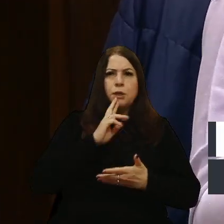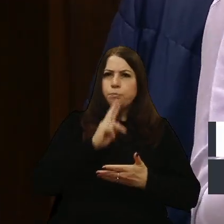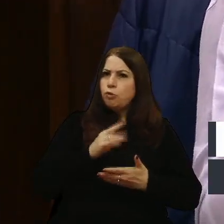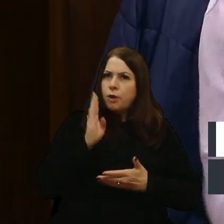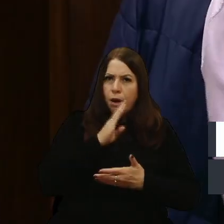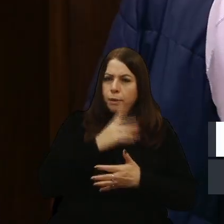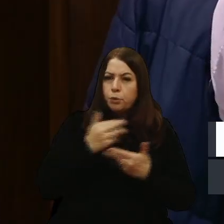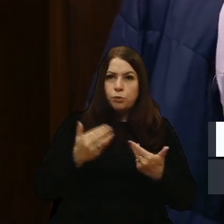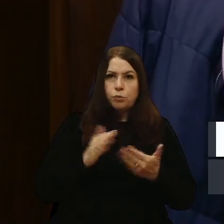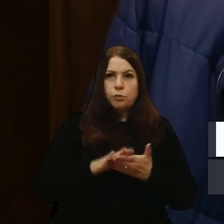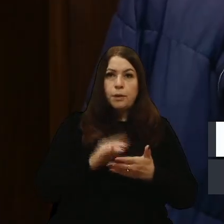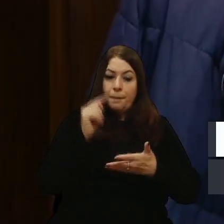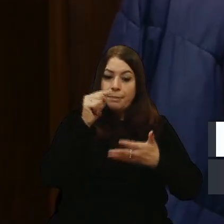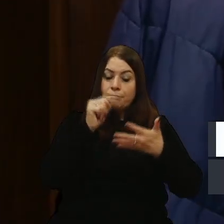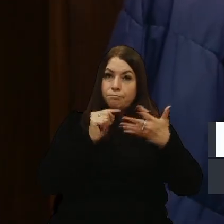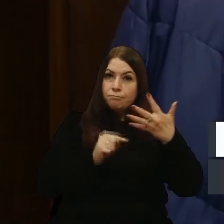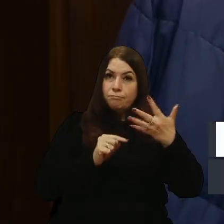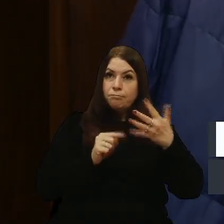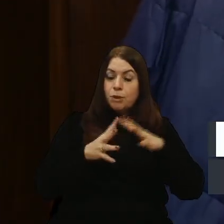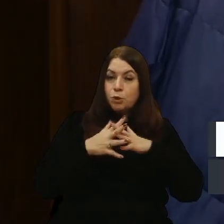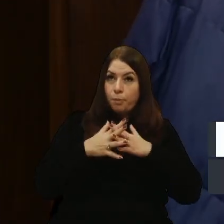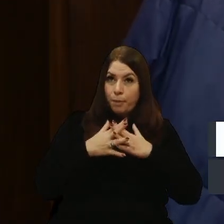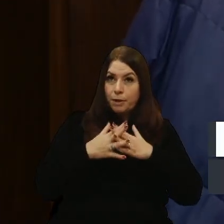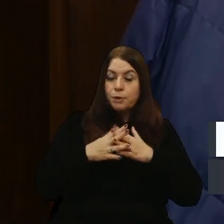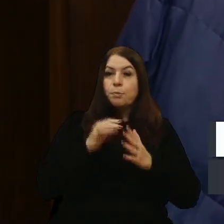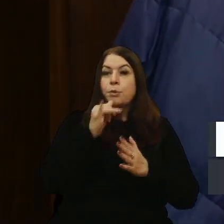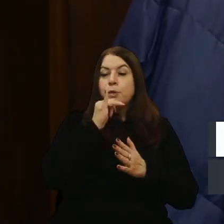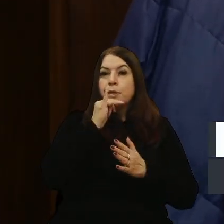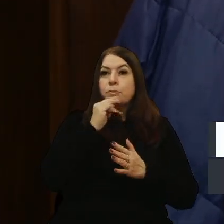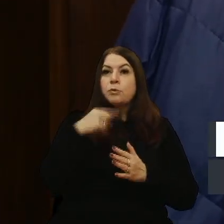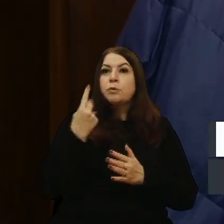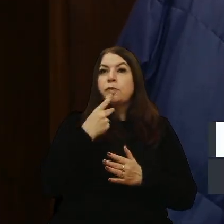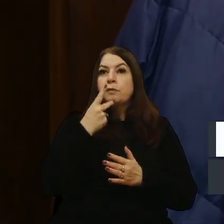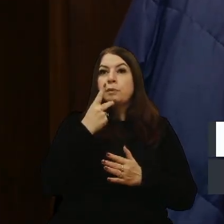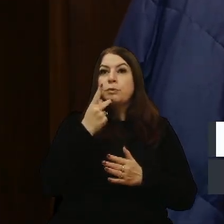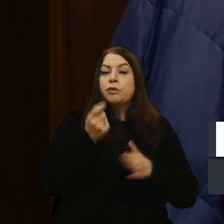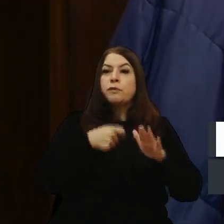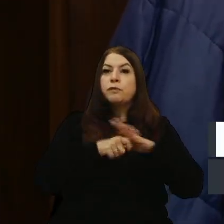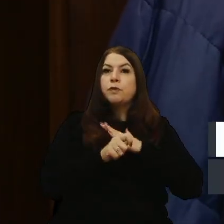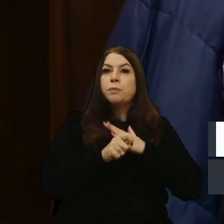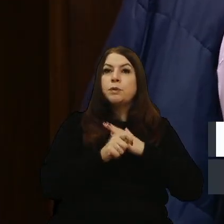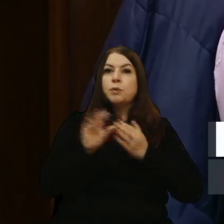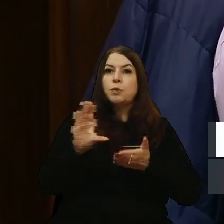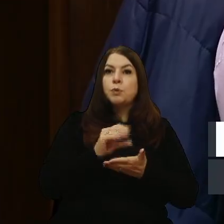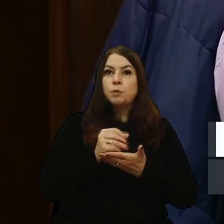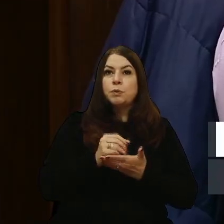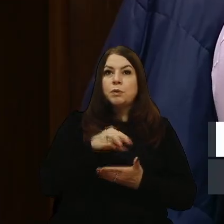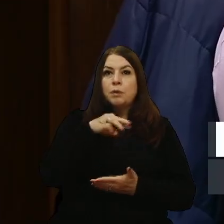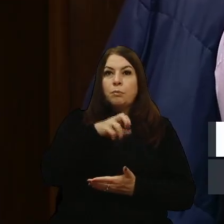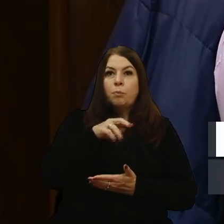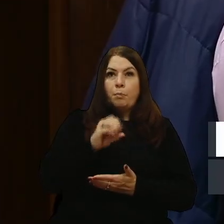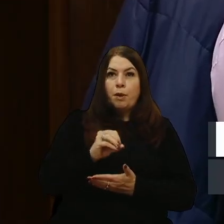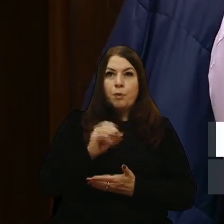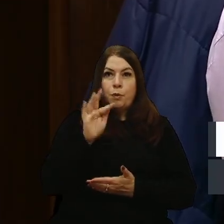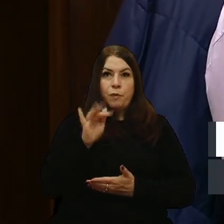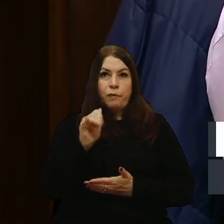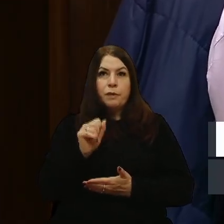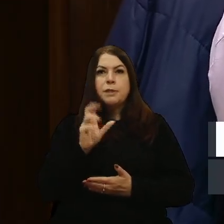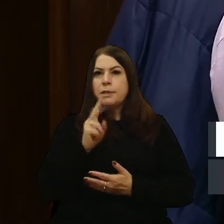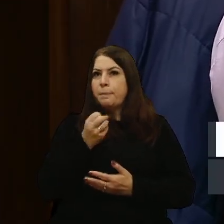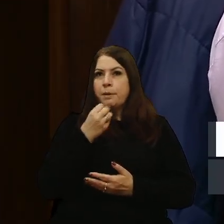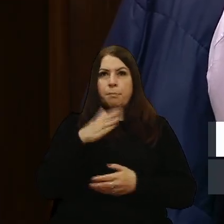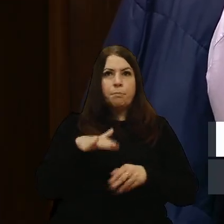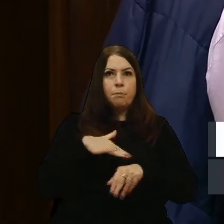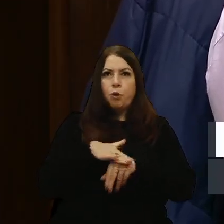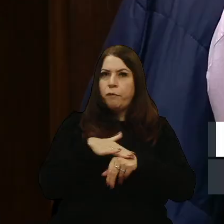Agora, questões são mais complexas. Por exemplo, quando nós falamos de investimentos e recursos, o Mauro da FAS sempre me recebeu bem,